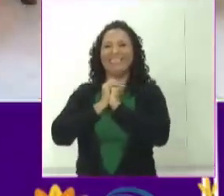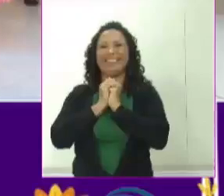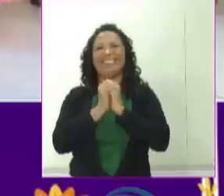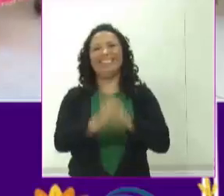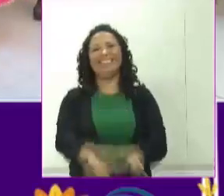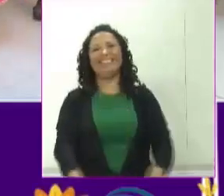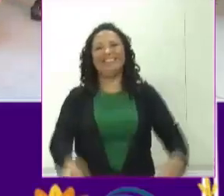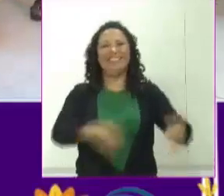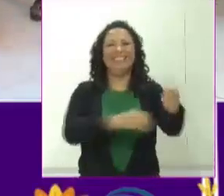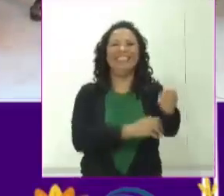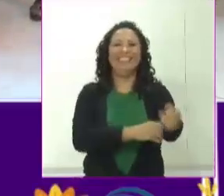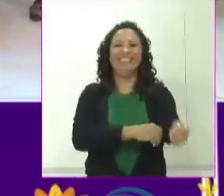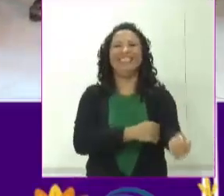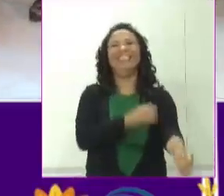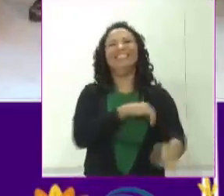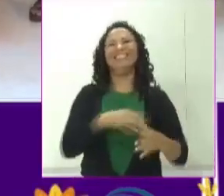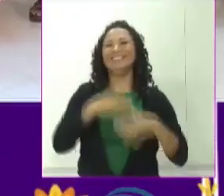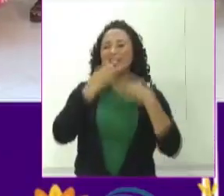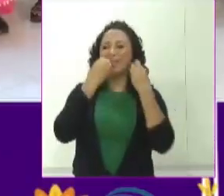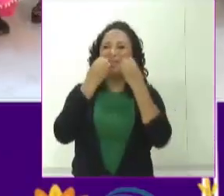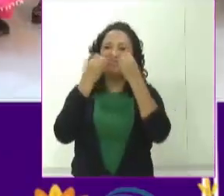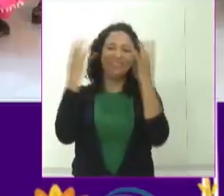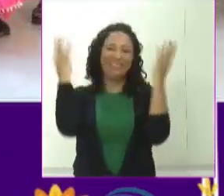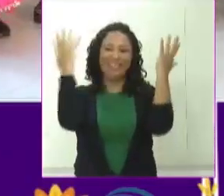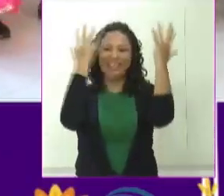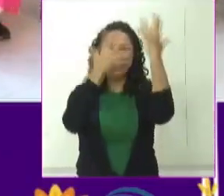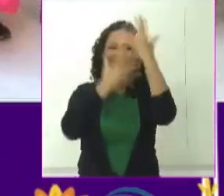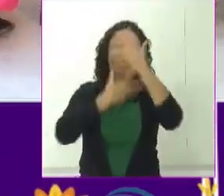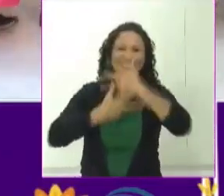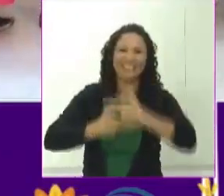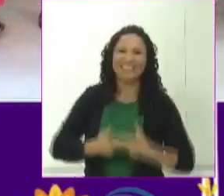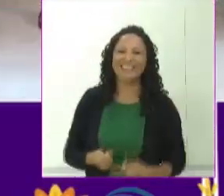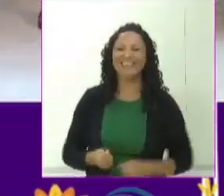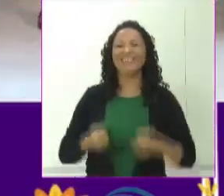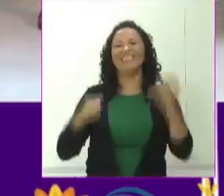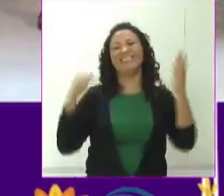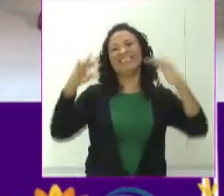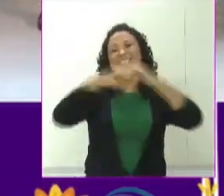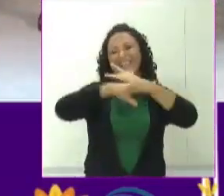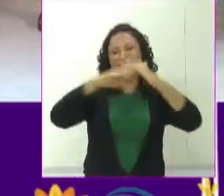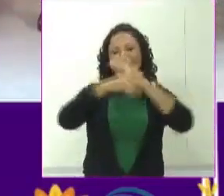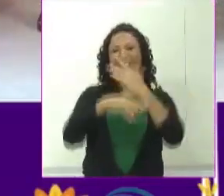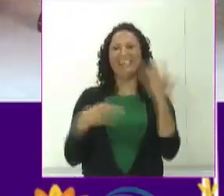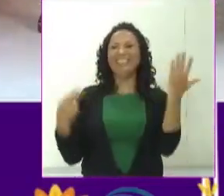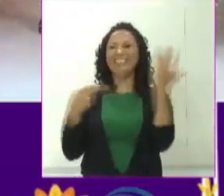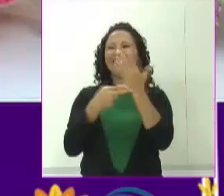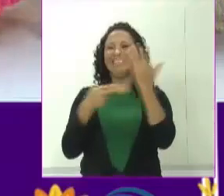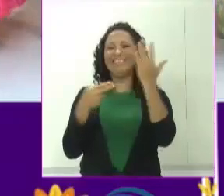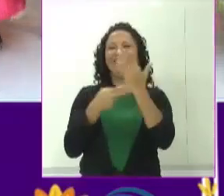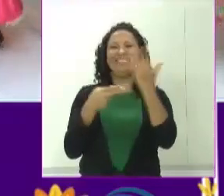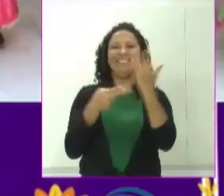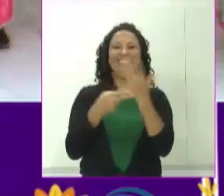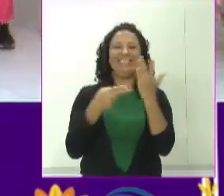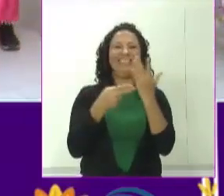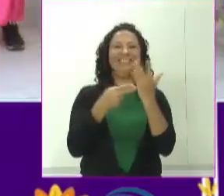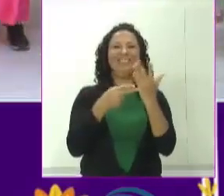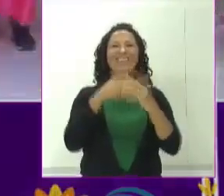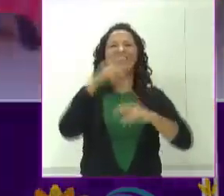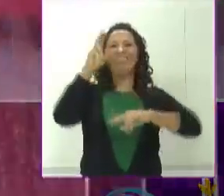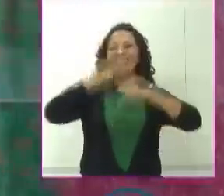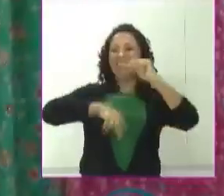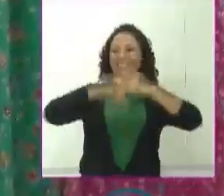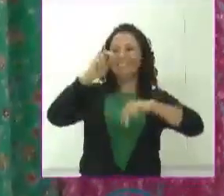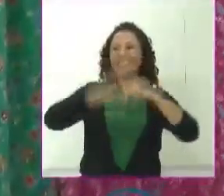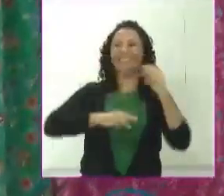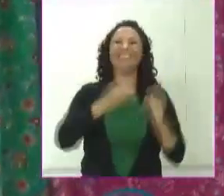Bravo! Esse é esse boi lindo da cidade de Timon, que está se apresentando aqui no Pareando Junino. A gente está